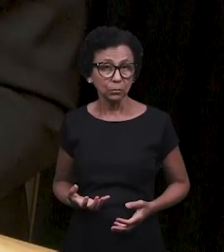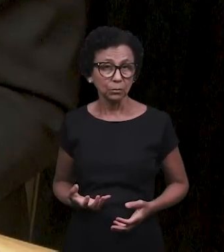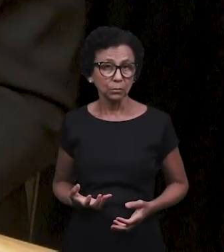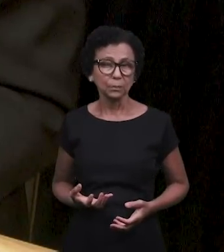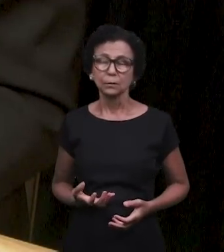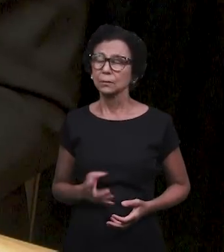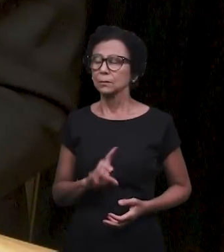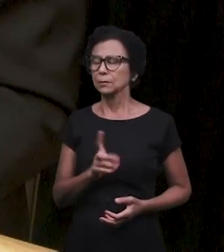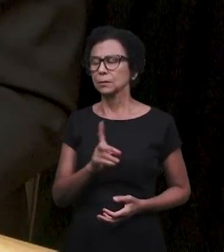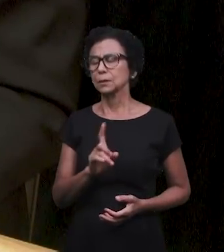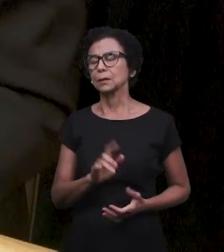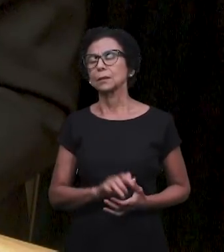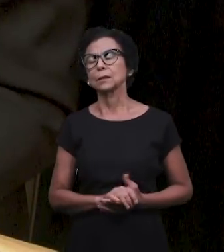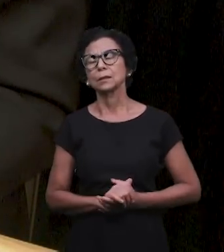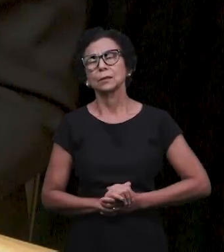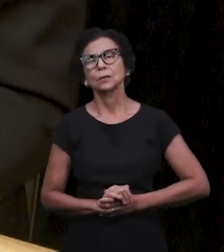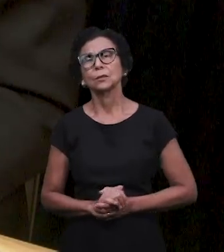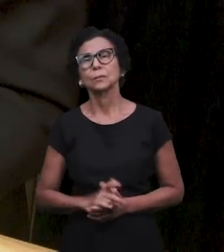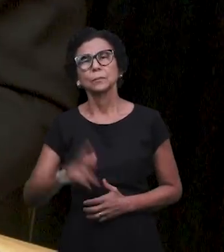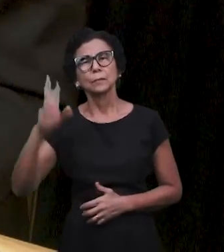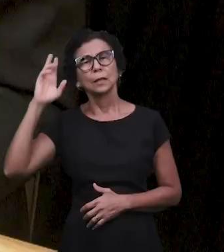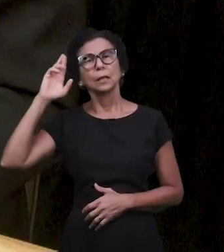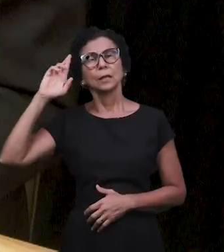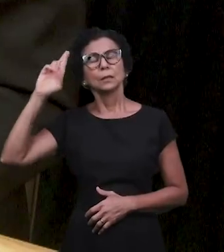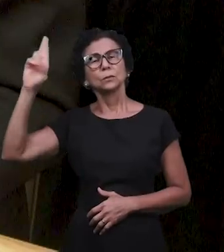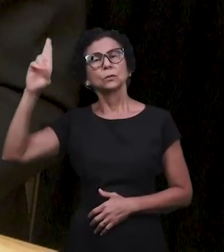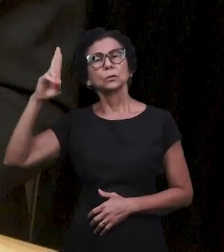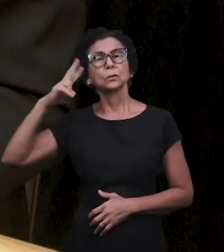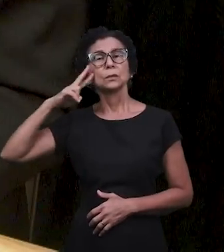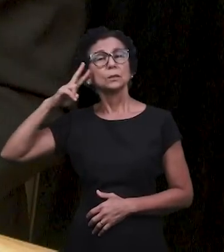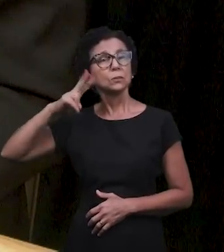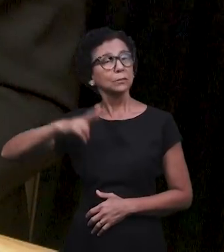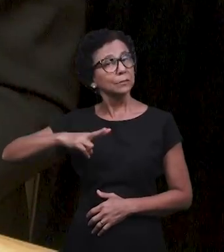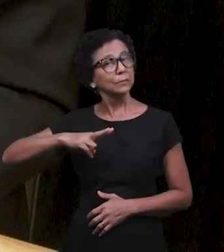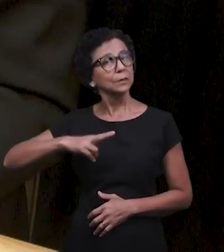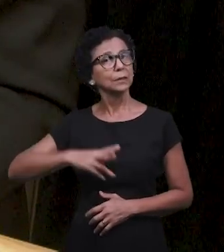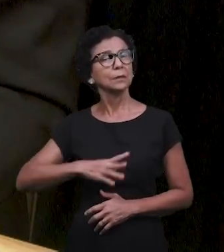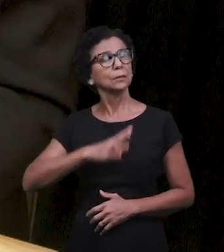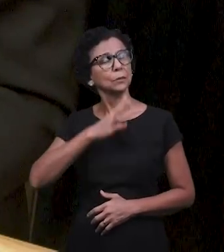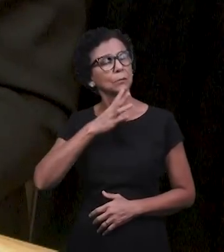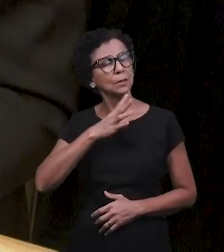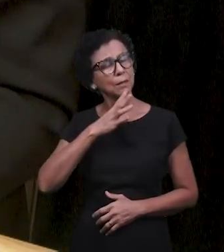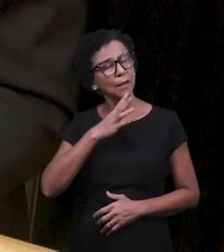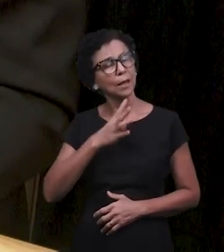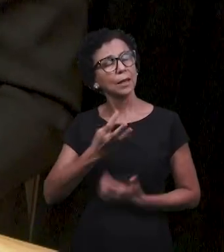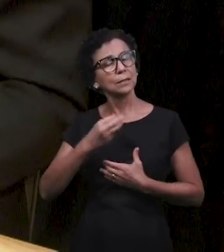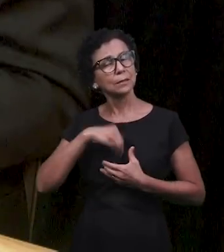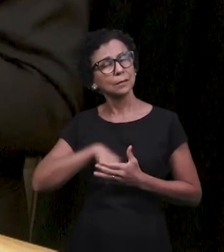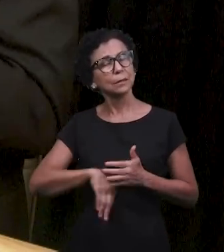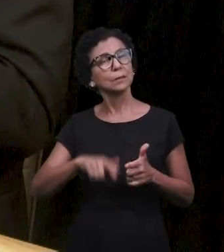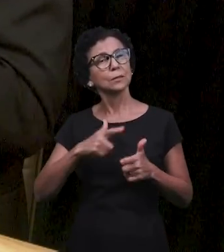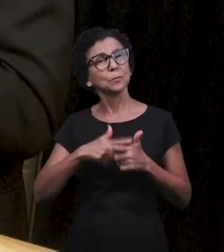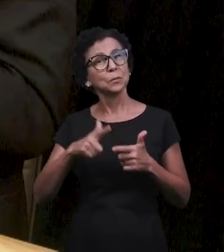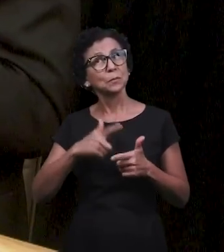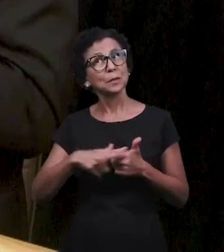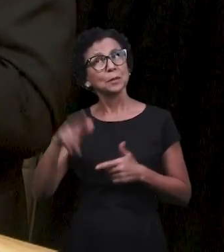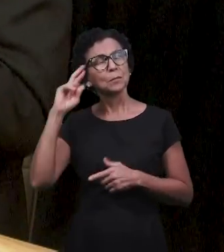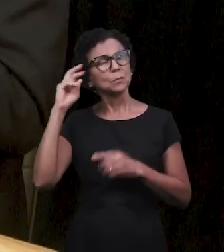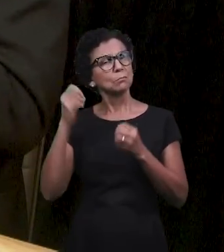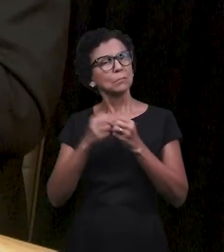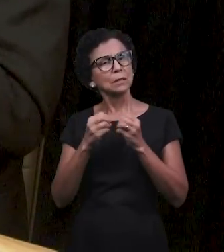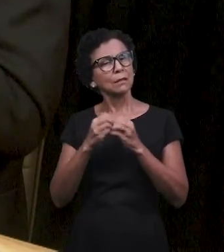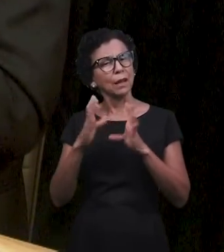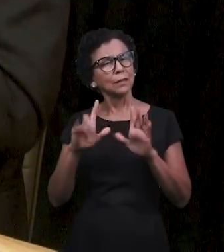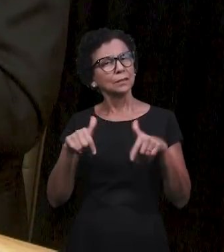está diante de Moisés, mas Deus está diante de você. Glória a Deus. O Senhor é o Deus que opera maravilhas. E outra coisa,